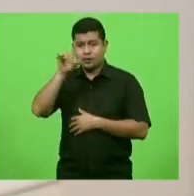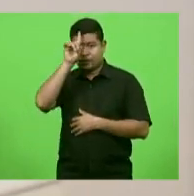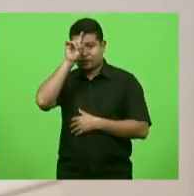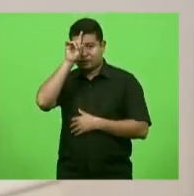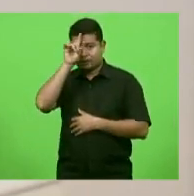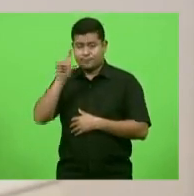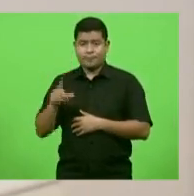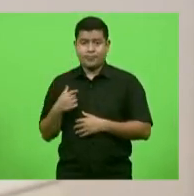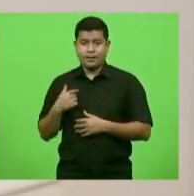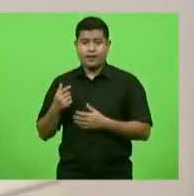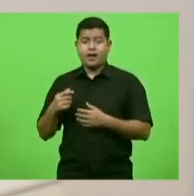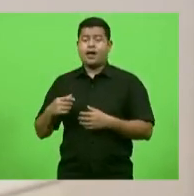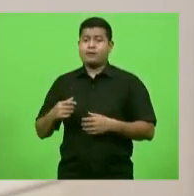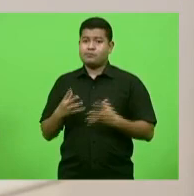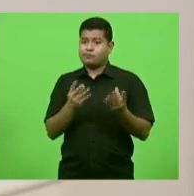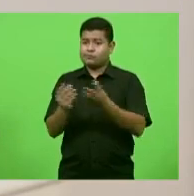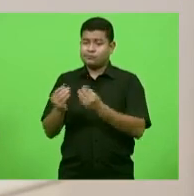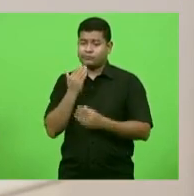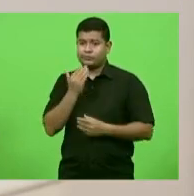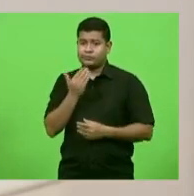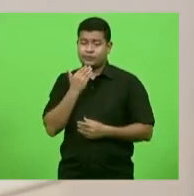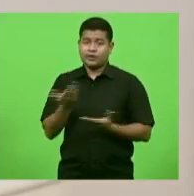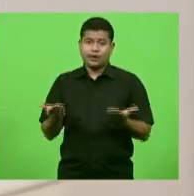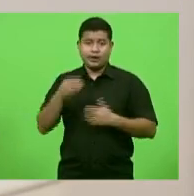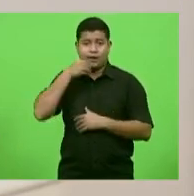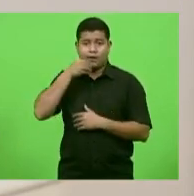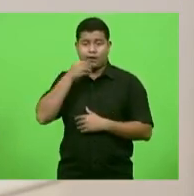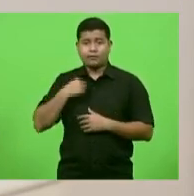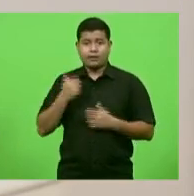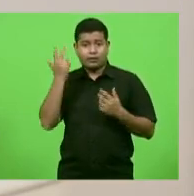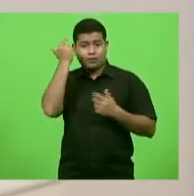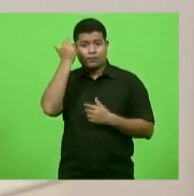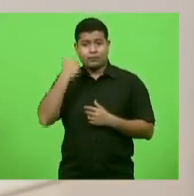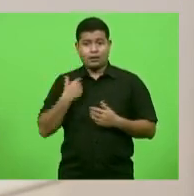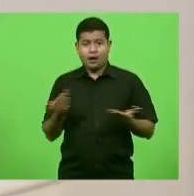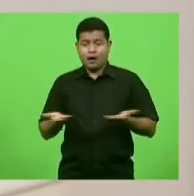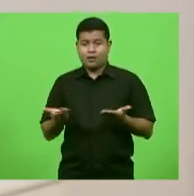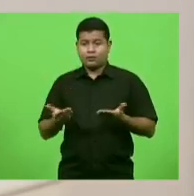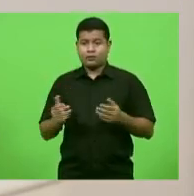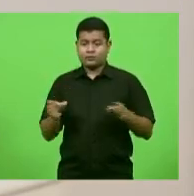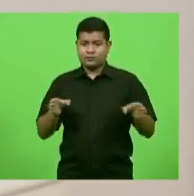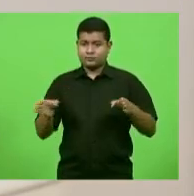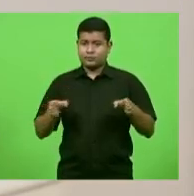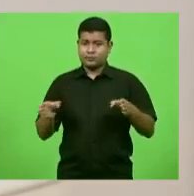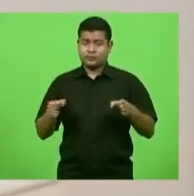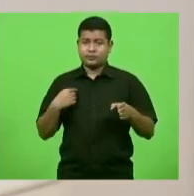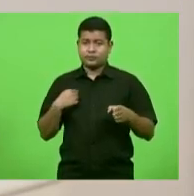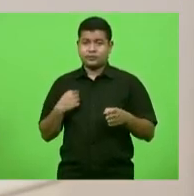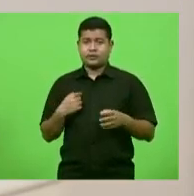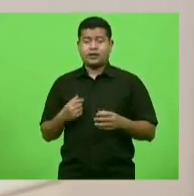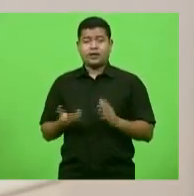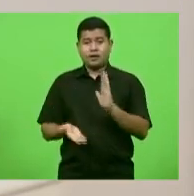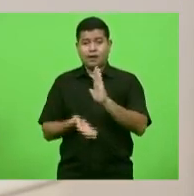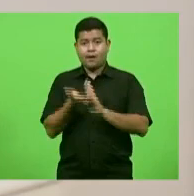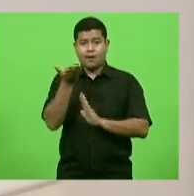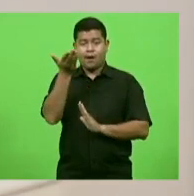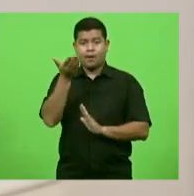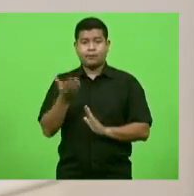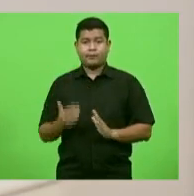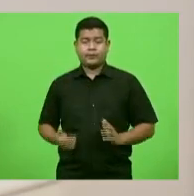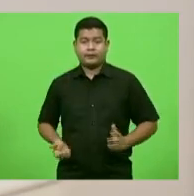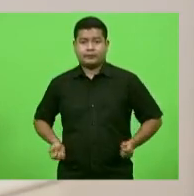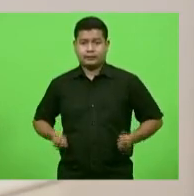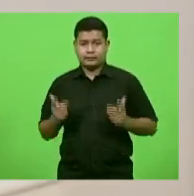muito demandados. Isso, obviamente, é natural numa oferta e procura e aumento de preços. Nós temos também um